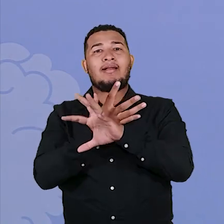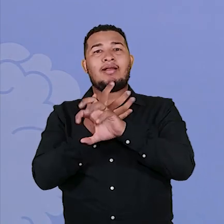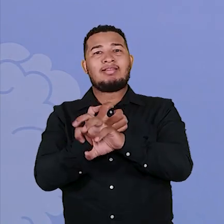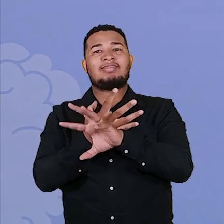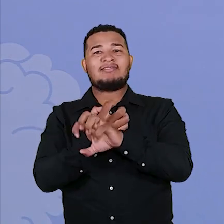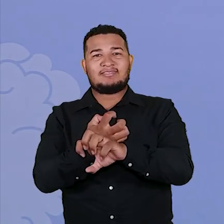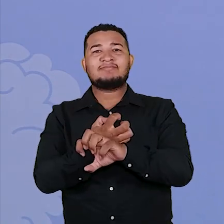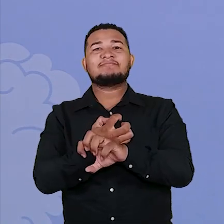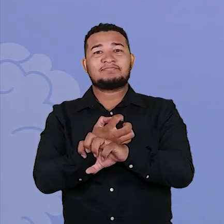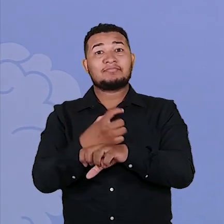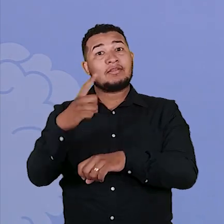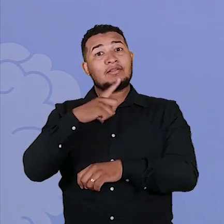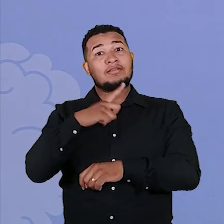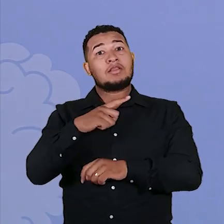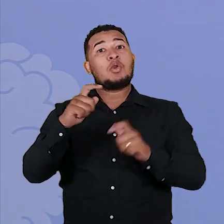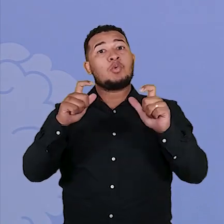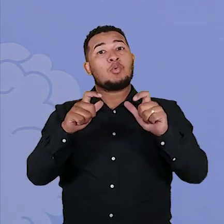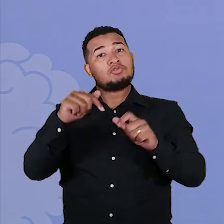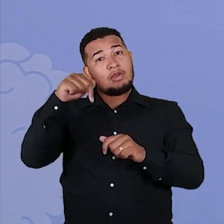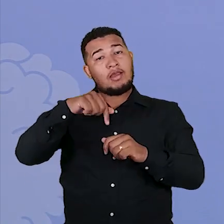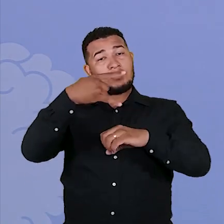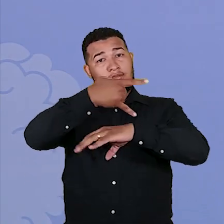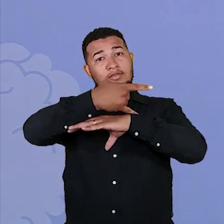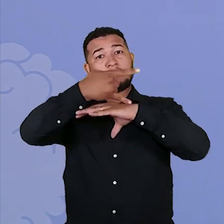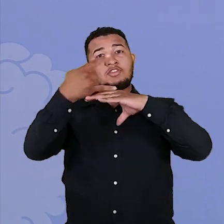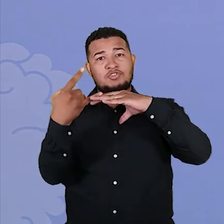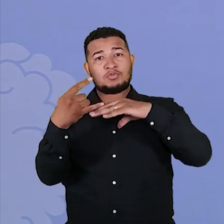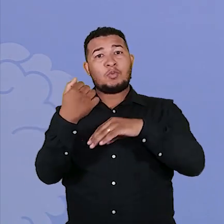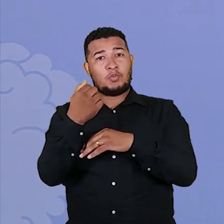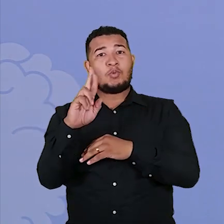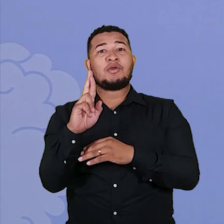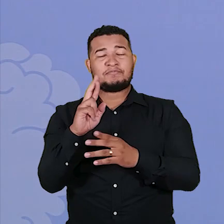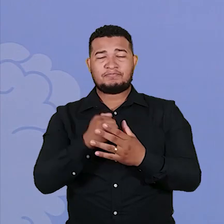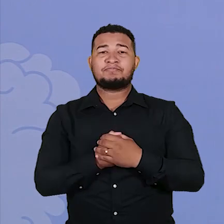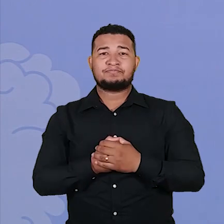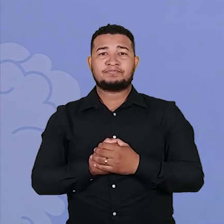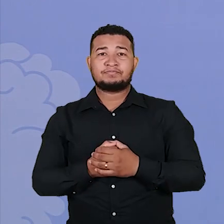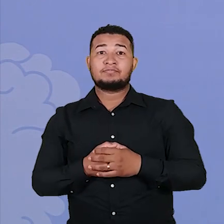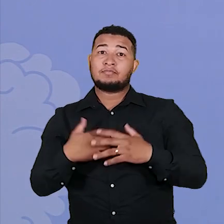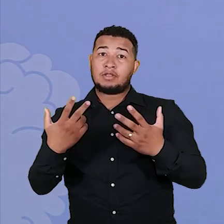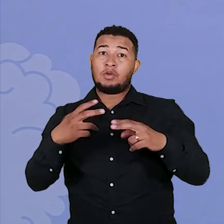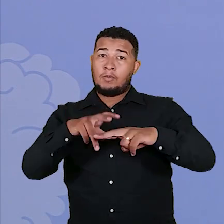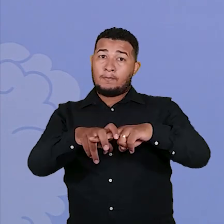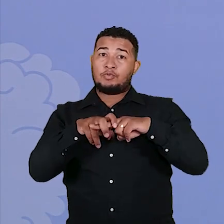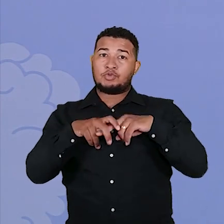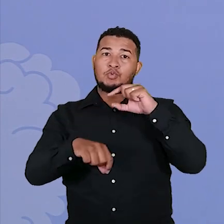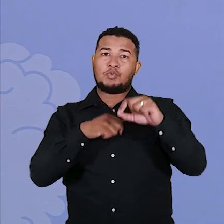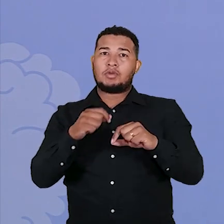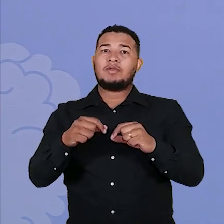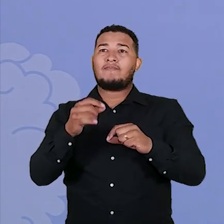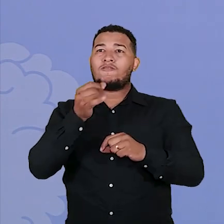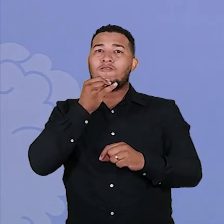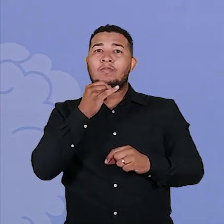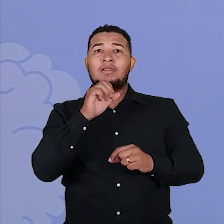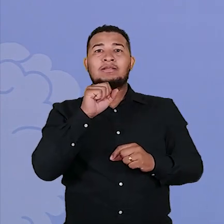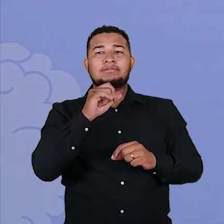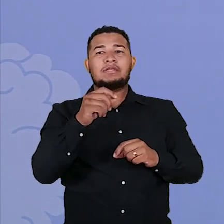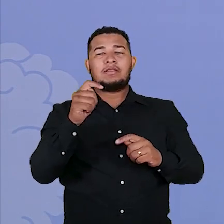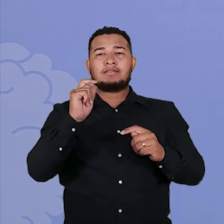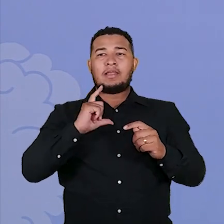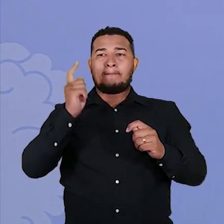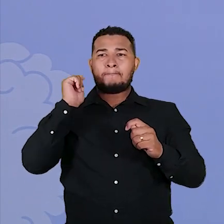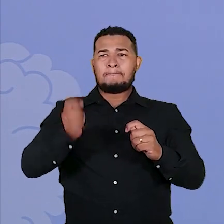atrito que encontrado aqui na nossa atmosfera o ar né então por isso que se você não sar